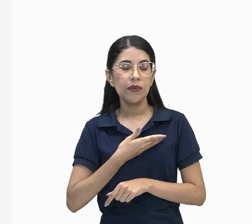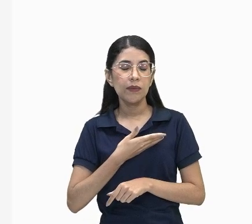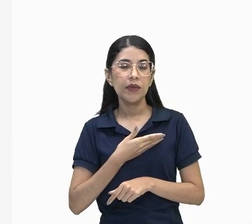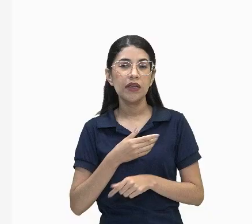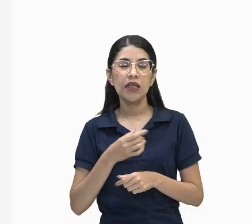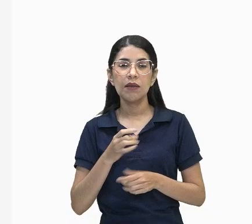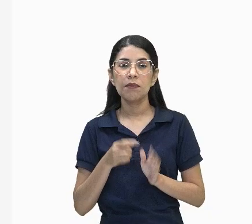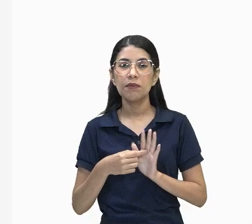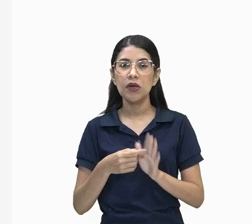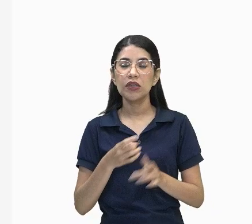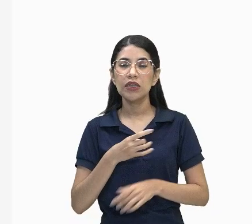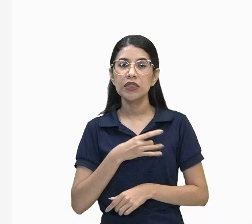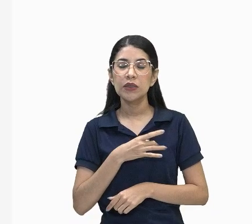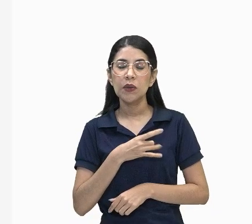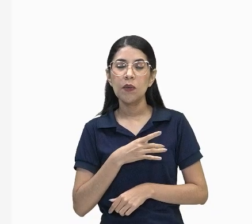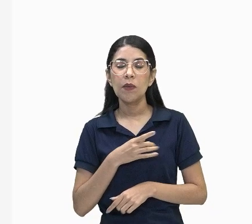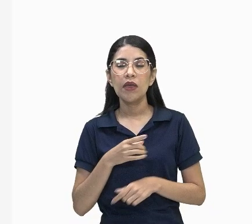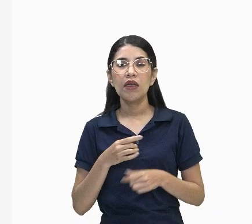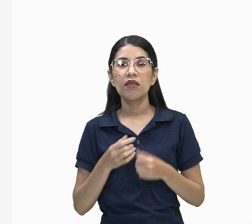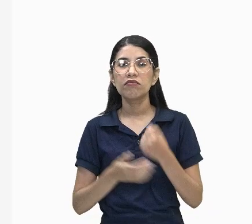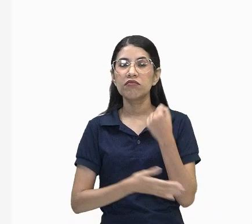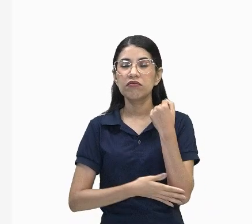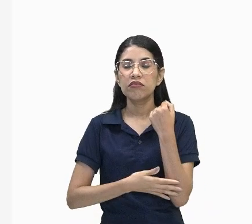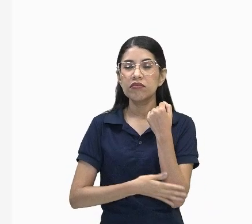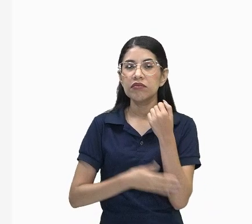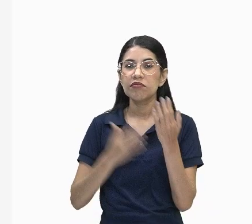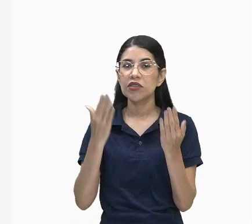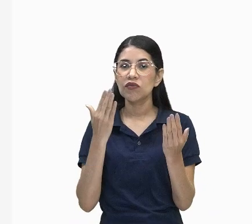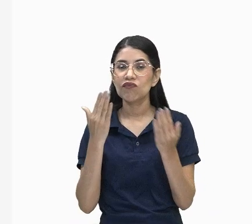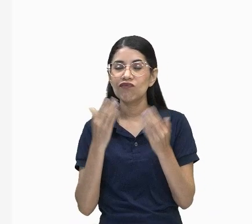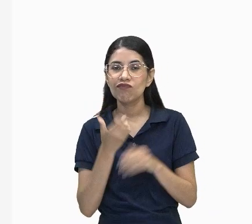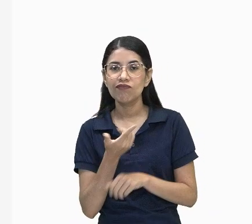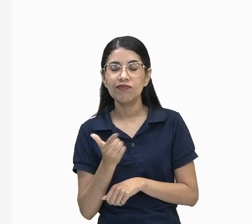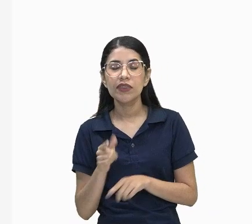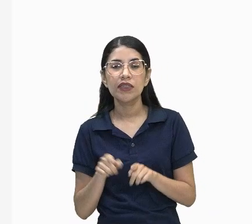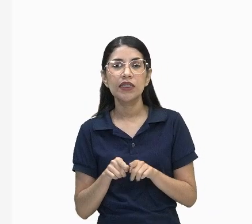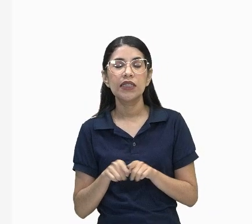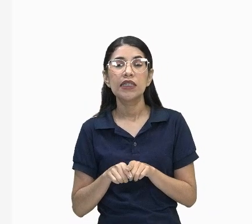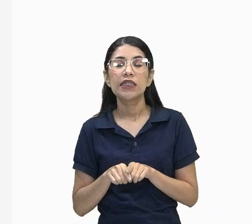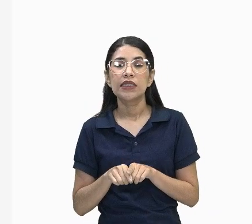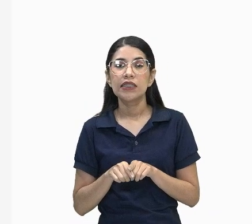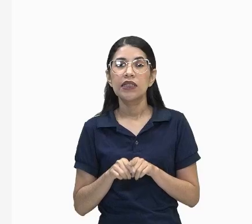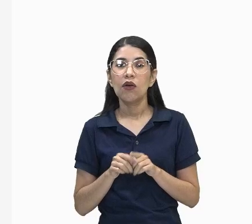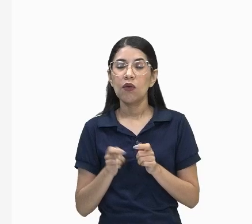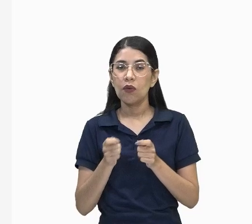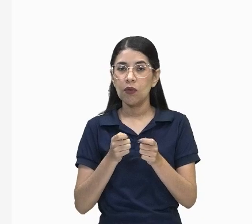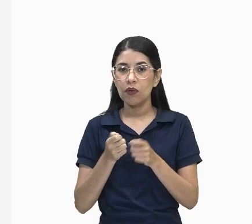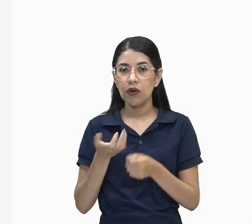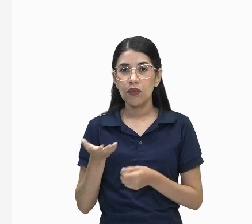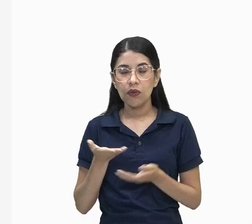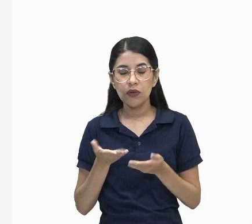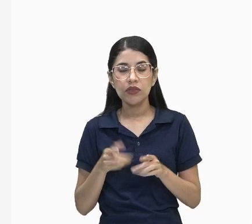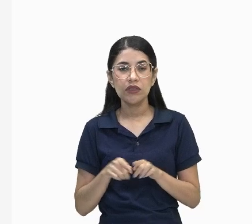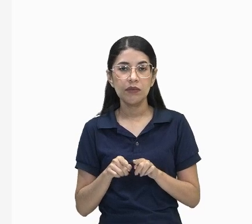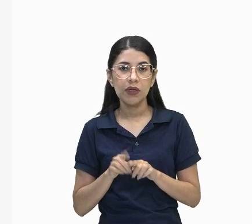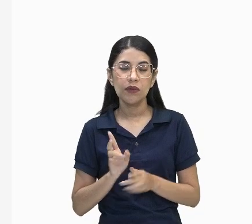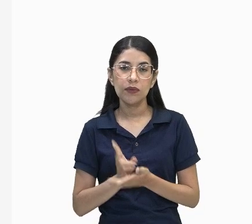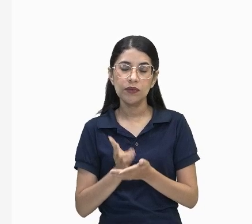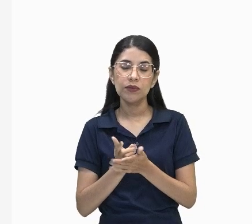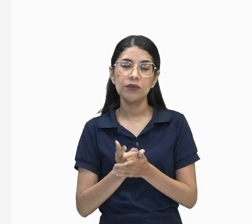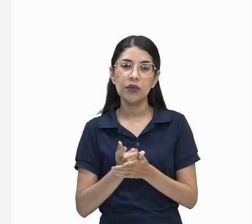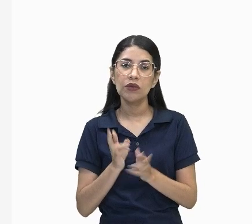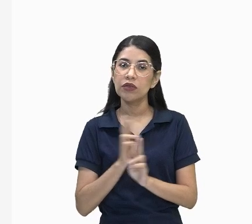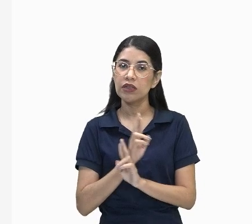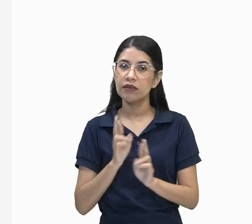de traição e desconfiança. Esses temas que ainda dominam os relacionamentos atuais. Nos relacionamentos atuais